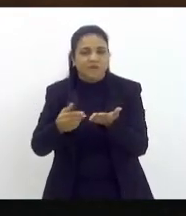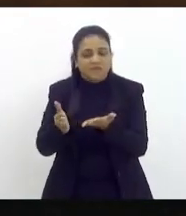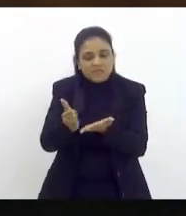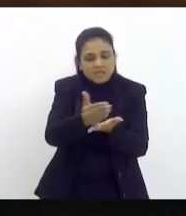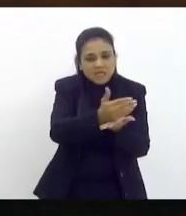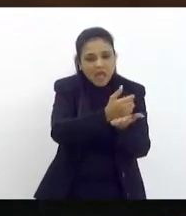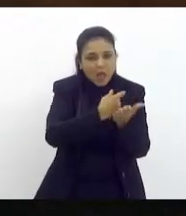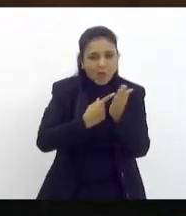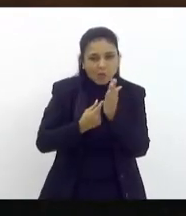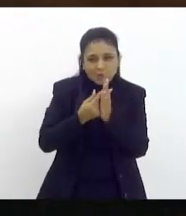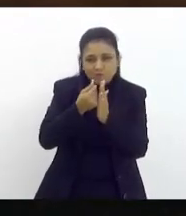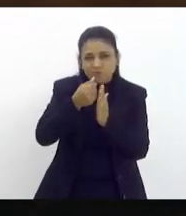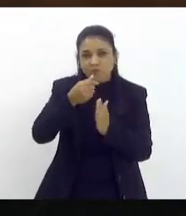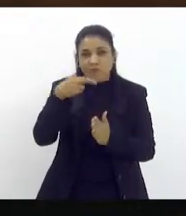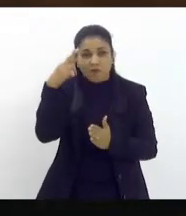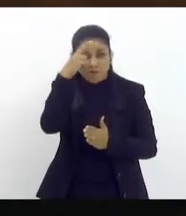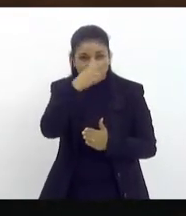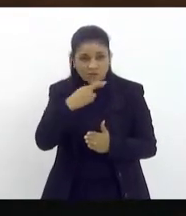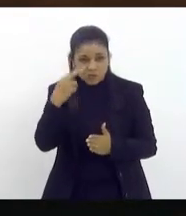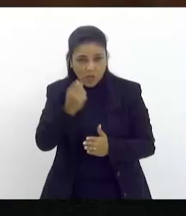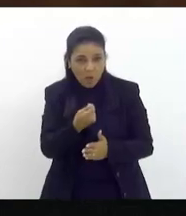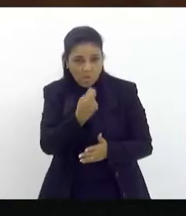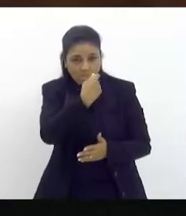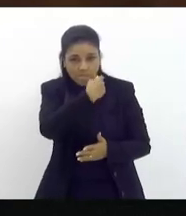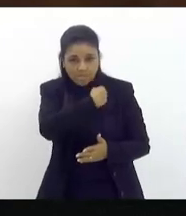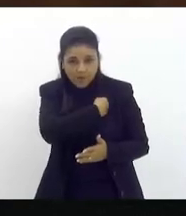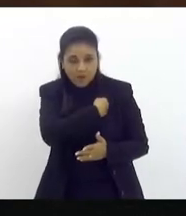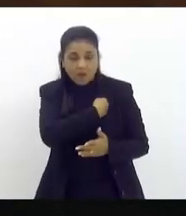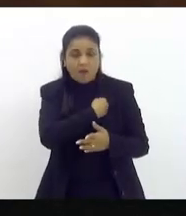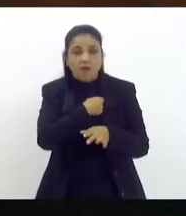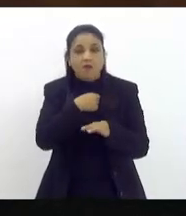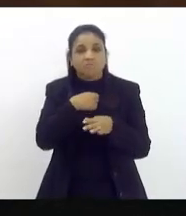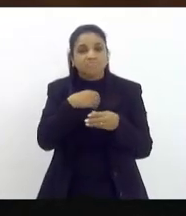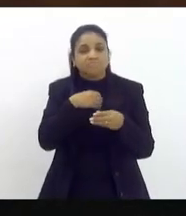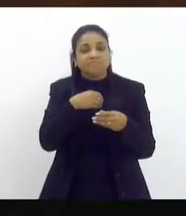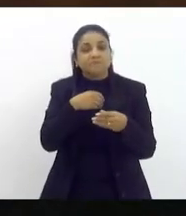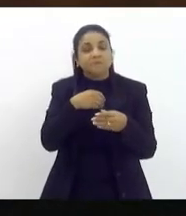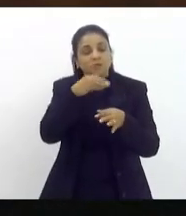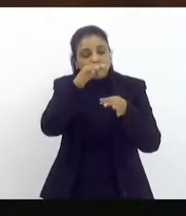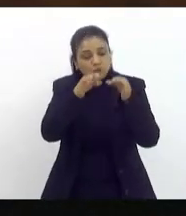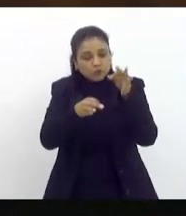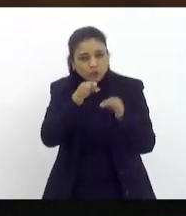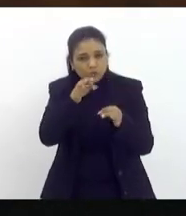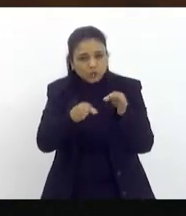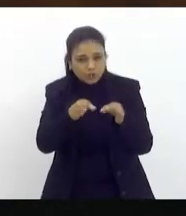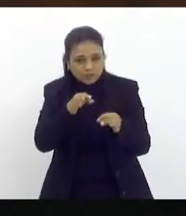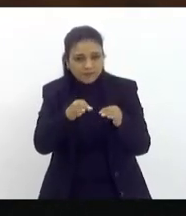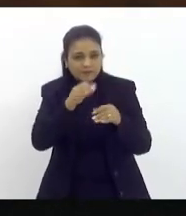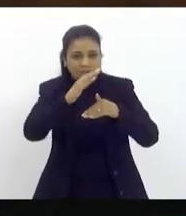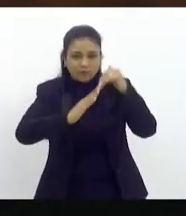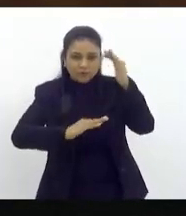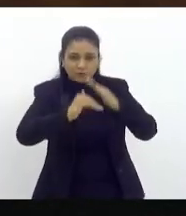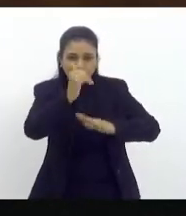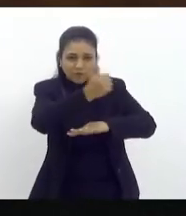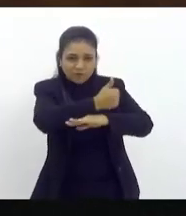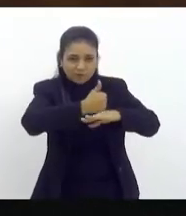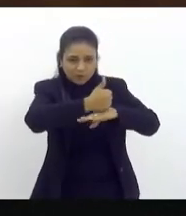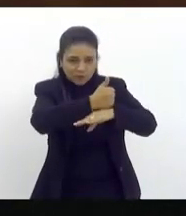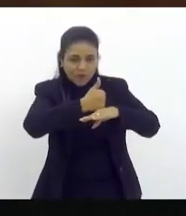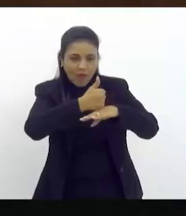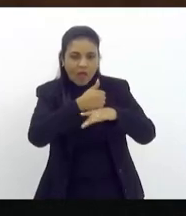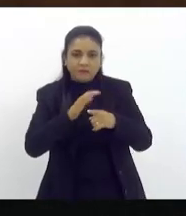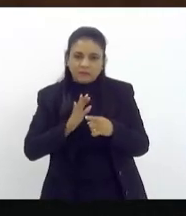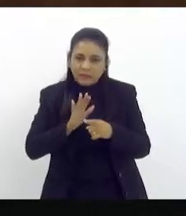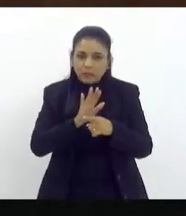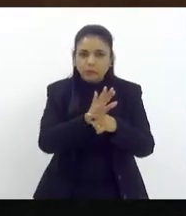fiscal uma maior mobilidade para que possa fazer justiça a esses profissionais né que